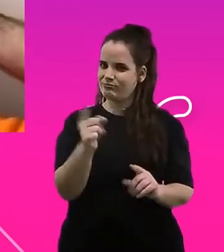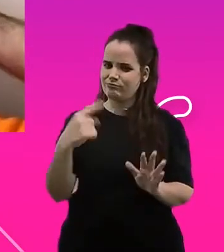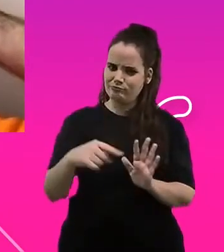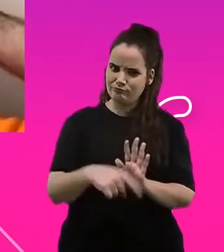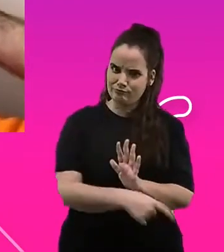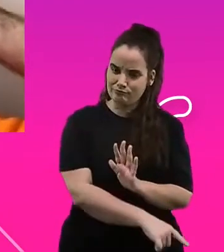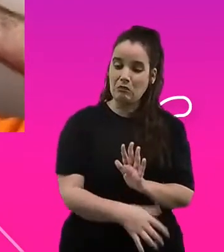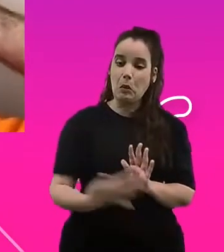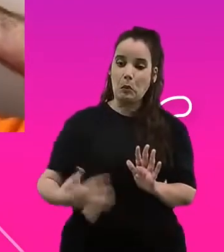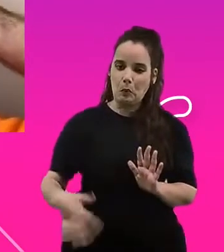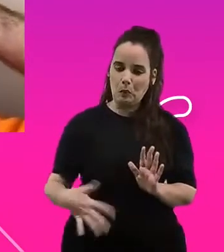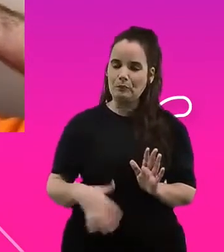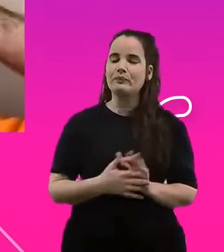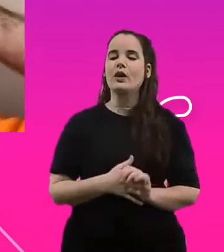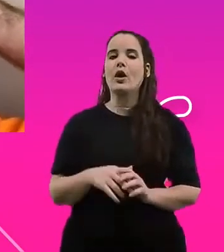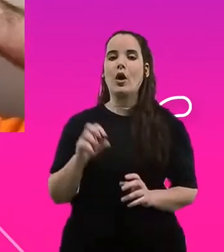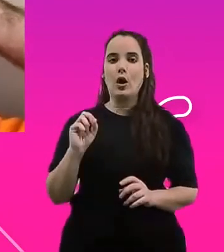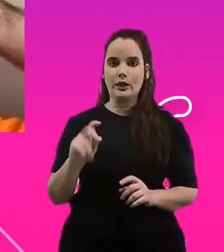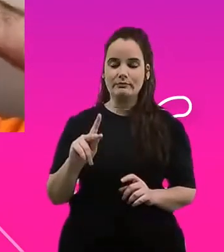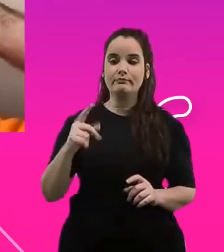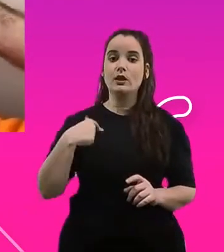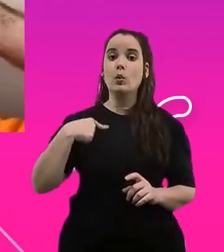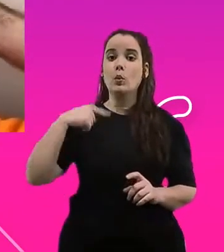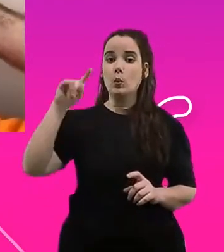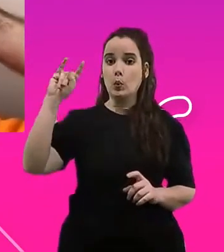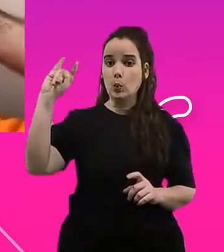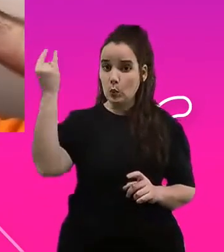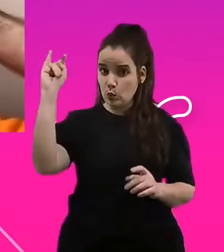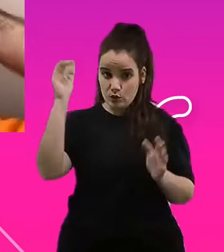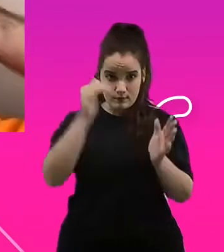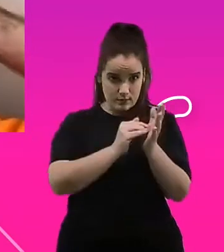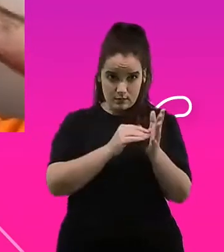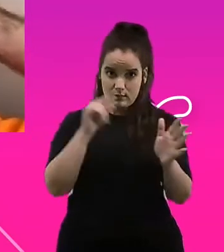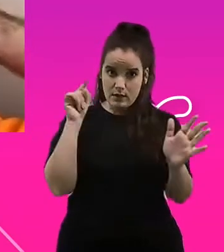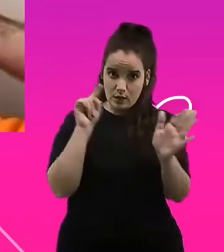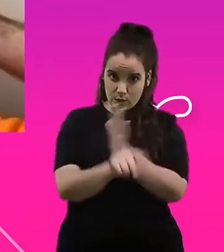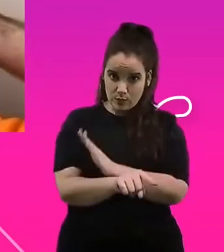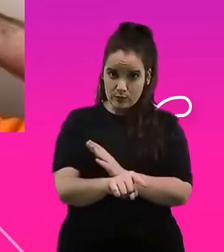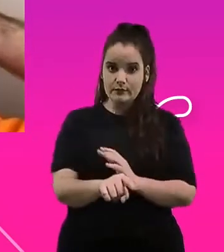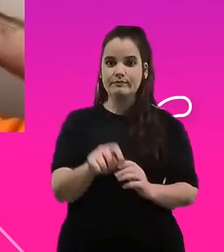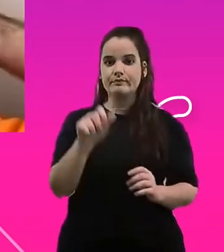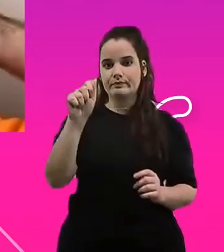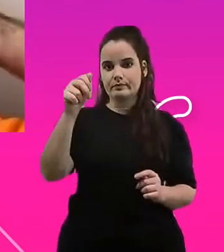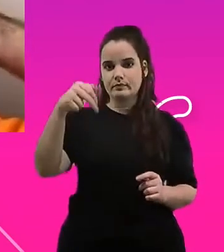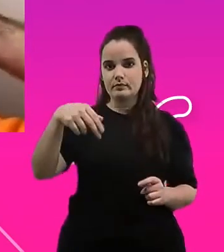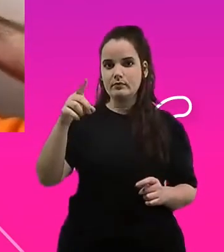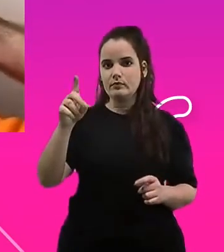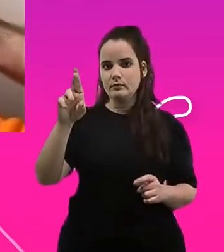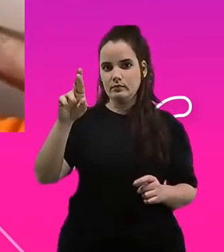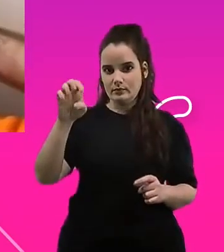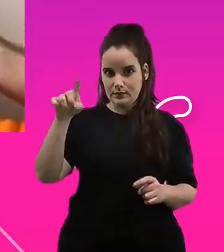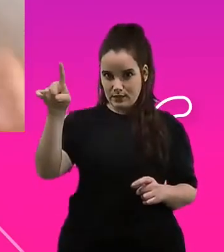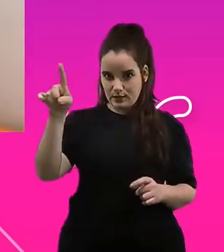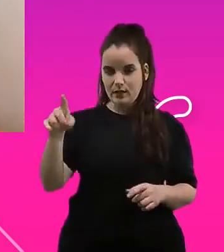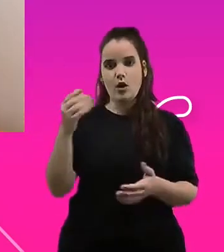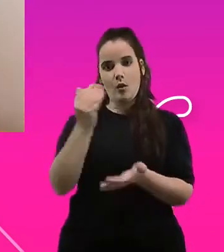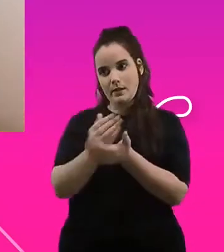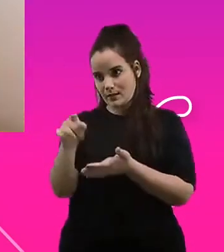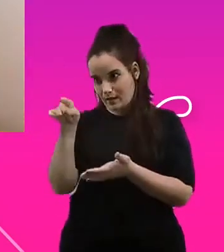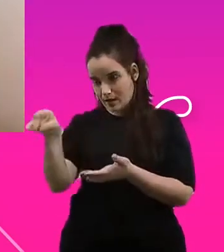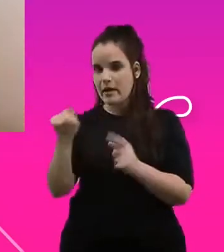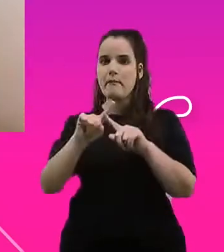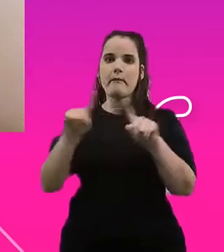pegar também das perguntas que o pessoal está fazendo. Vou começar pelo André, mas de novo, e por favor, complementem e vamos continuar